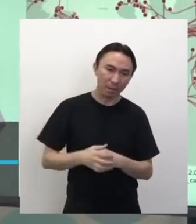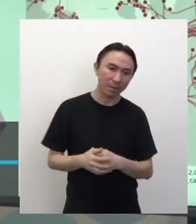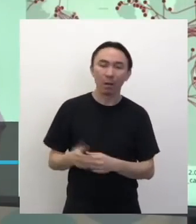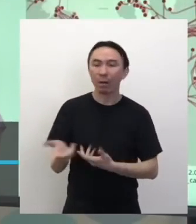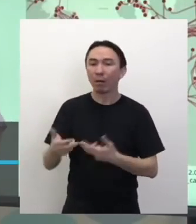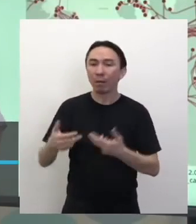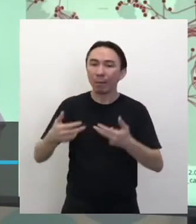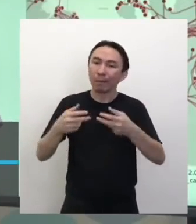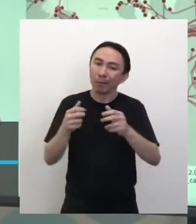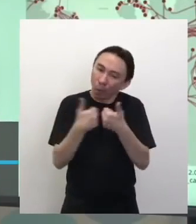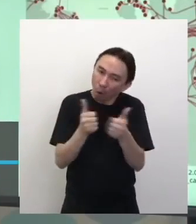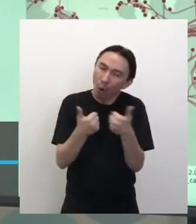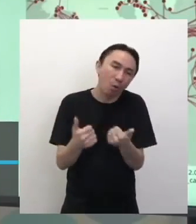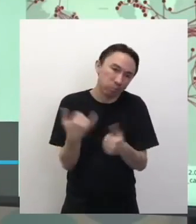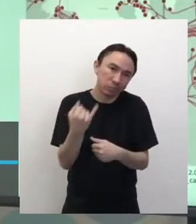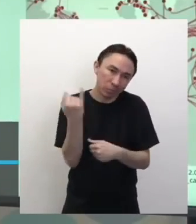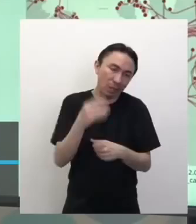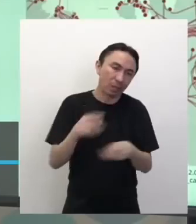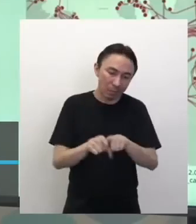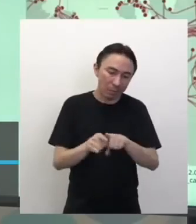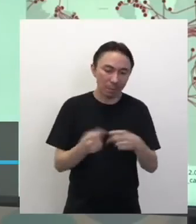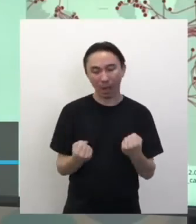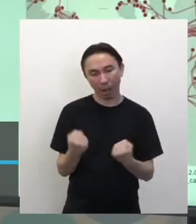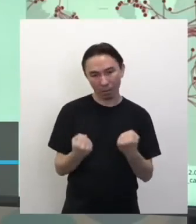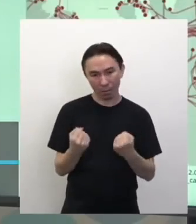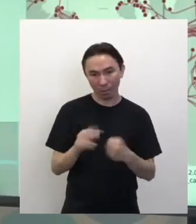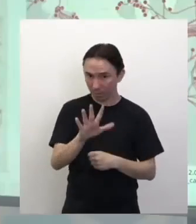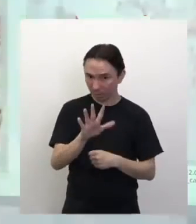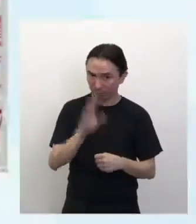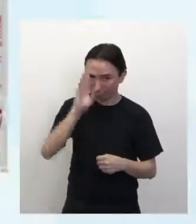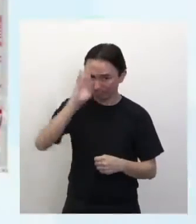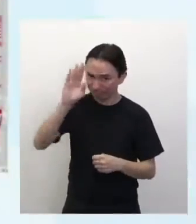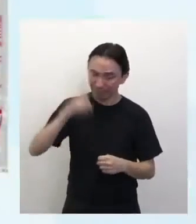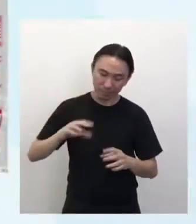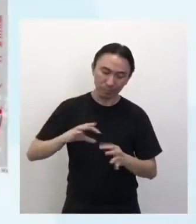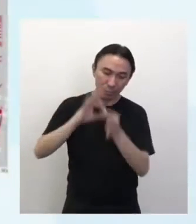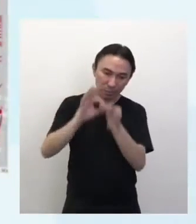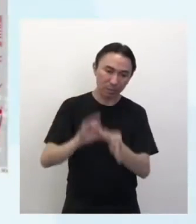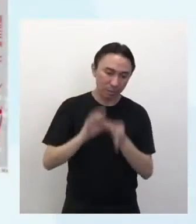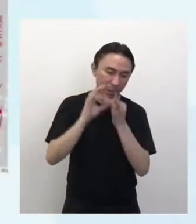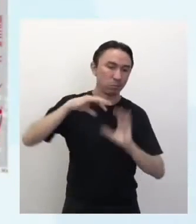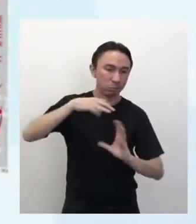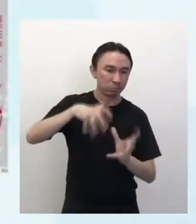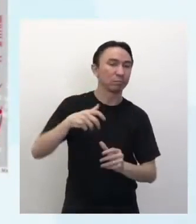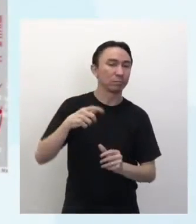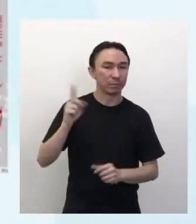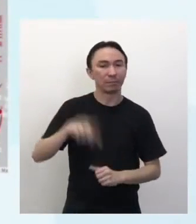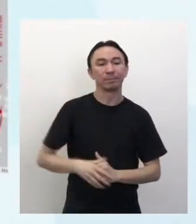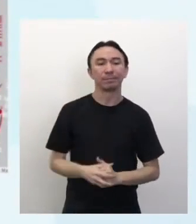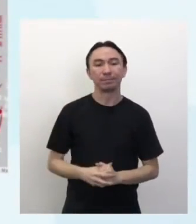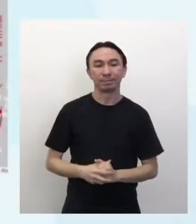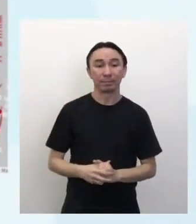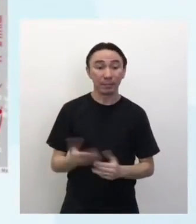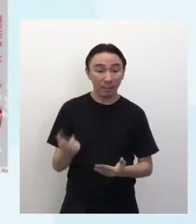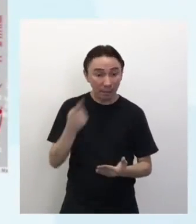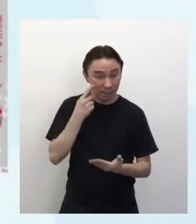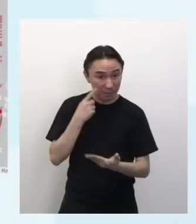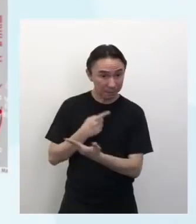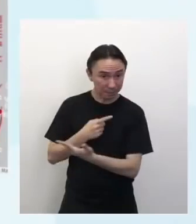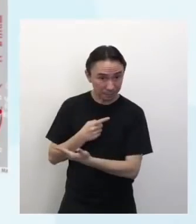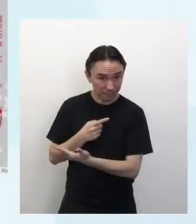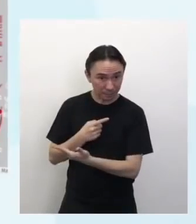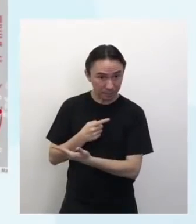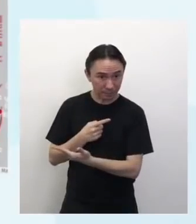modais mais importantes aí quando a gente fala de globalização. Na próxima tela vai mostrar aí a questão aí da rede